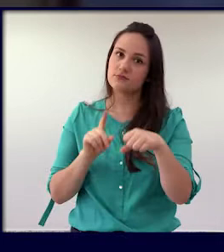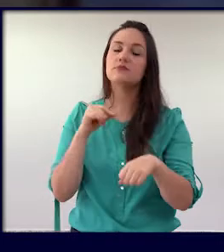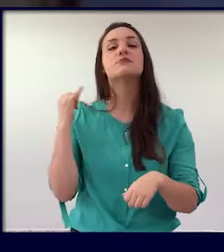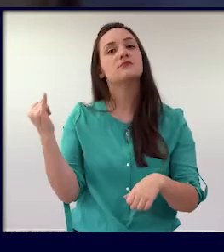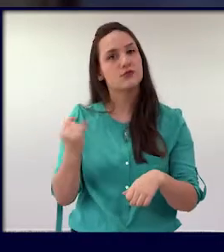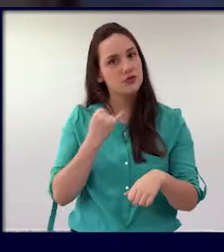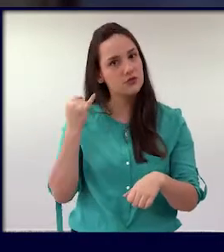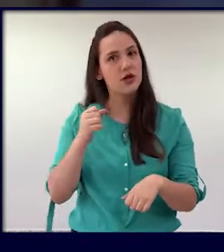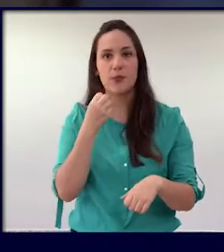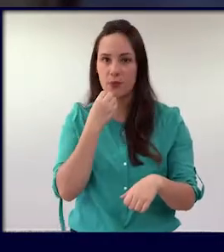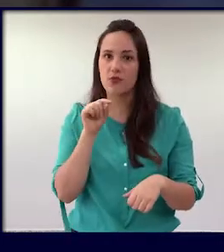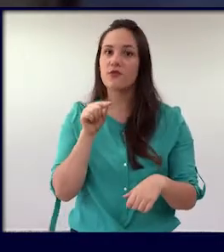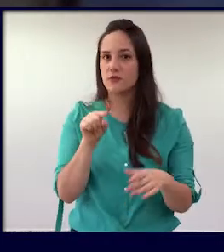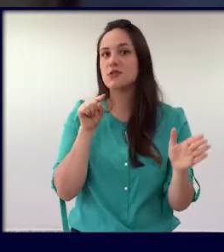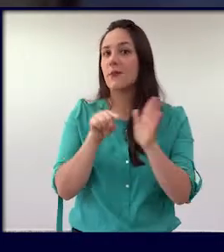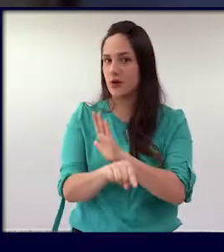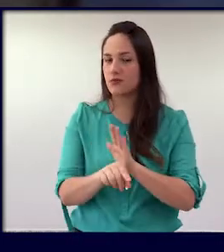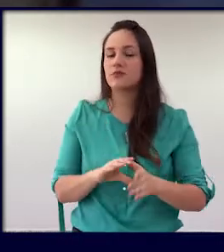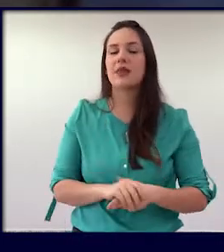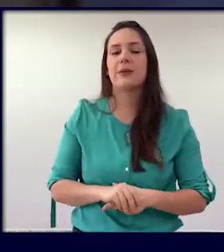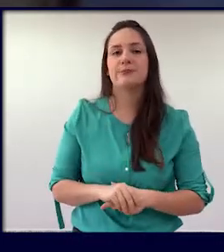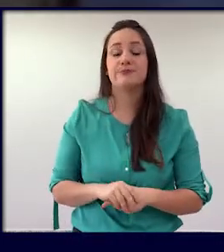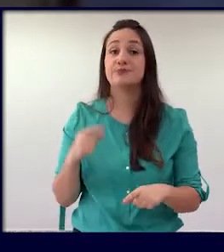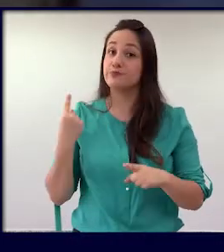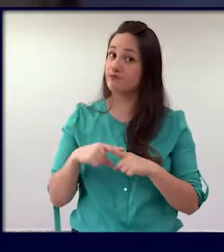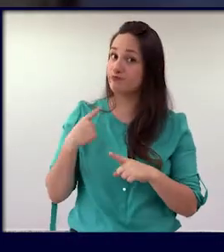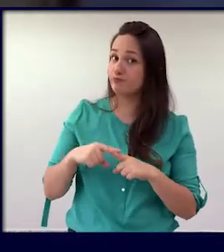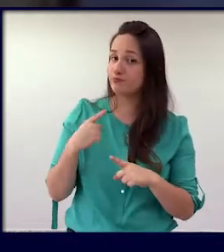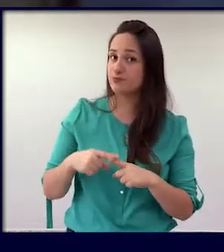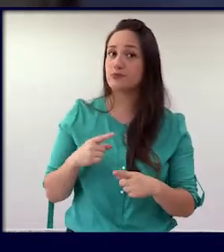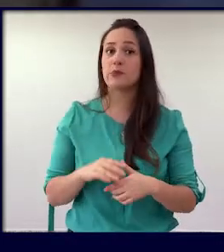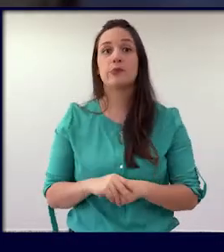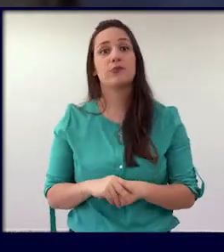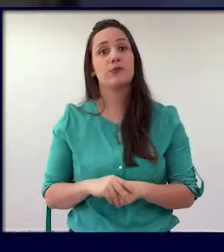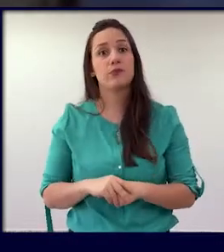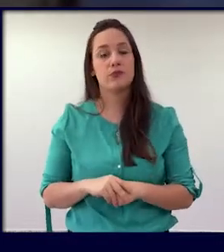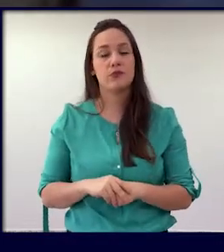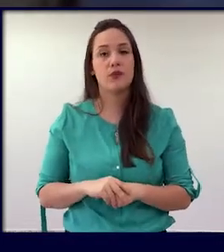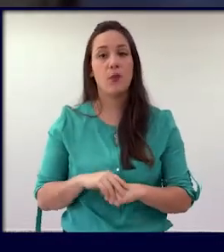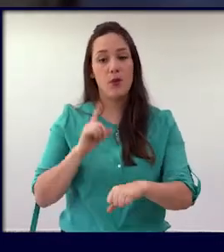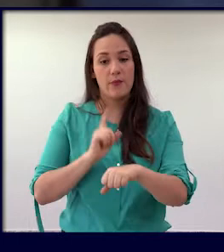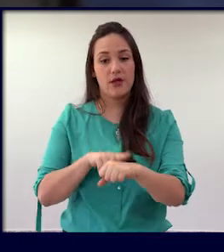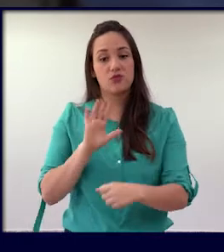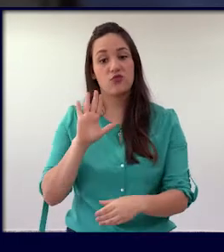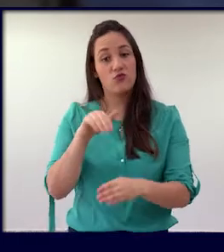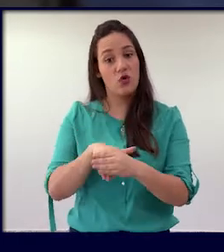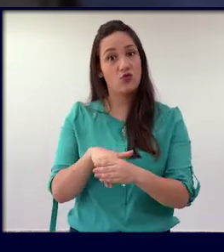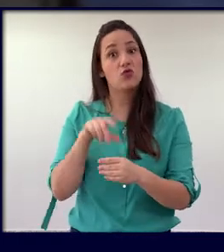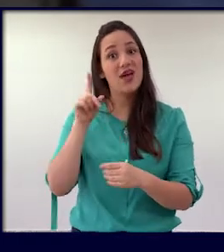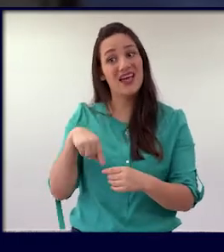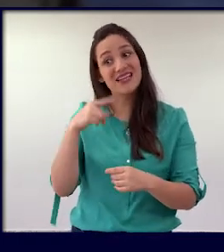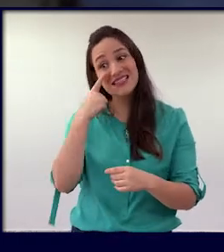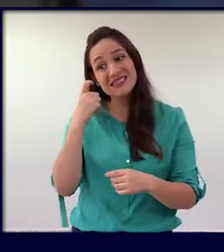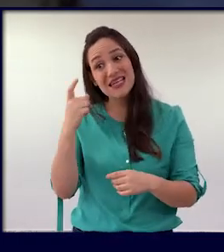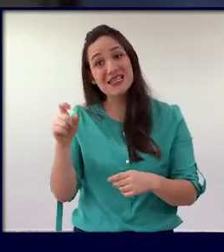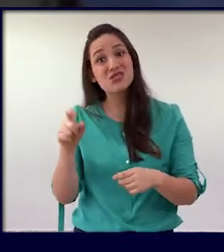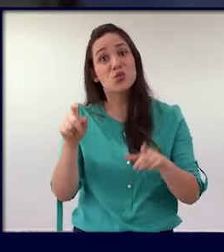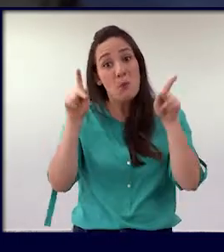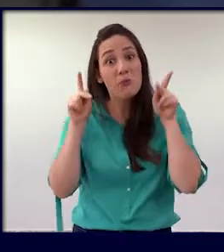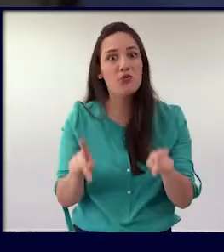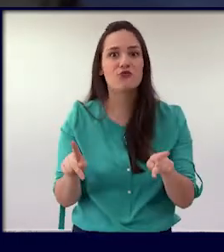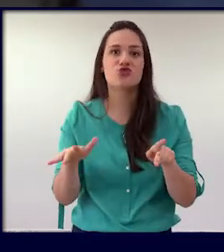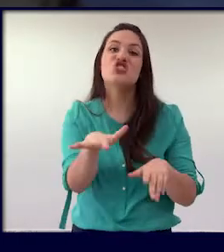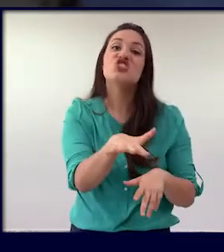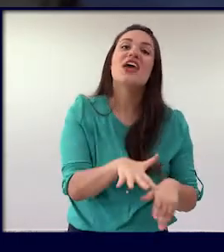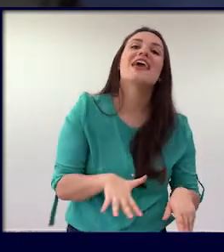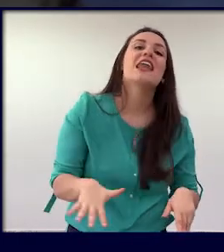assunto muito importante. Foi muito bom você fazer essa pergunta. Por quê? A eleição, ela é de interesse público.